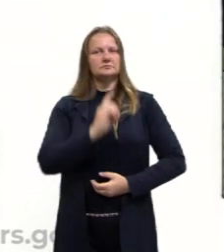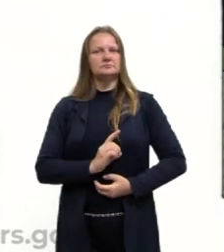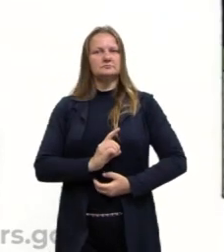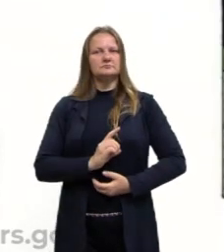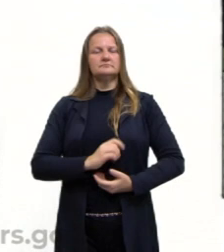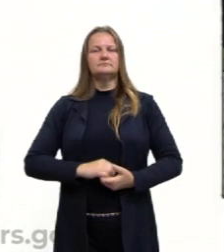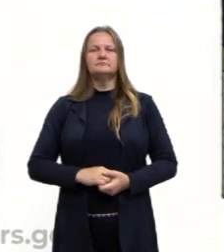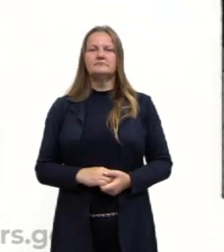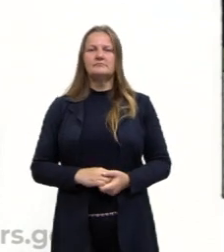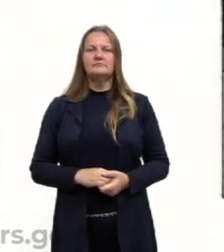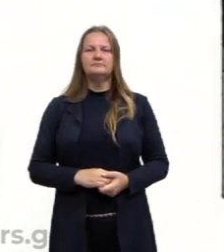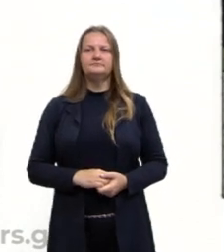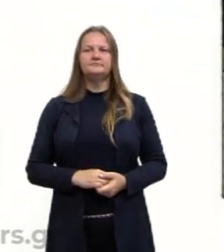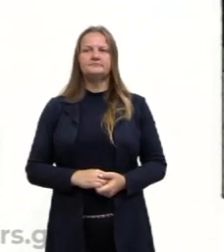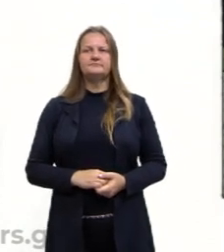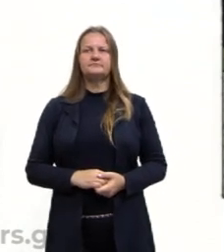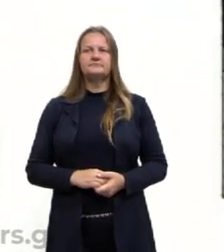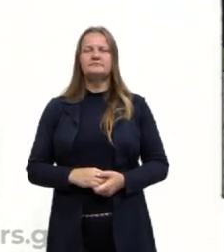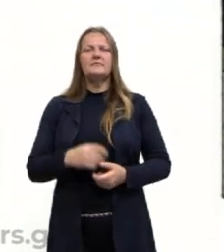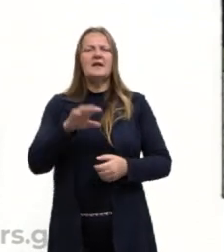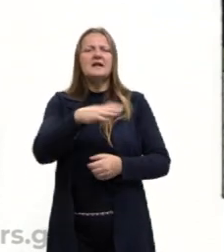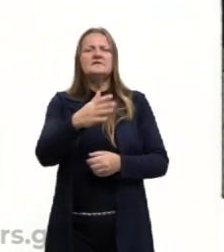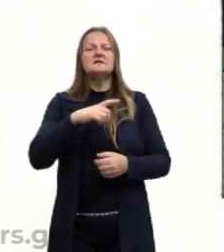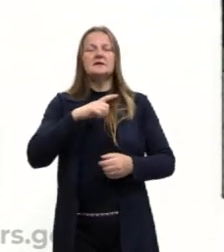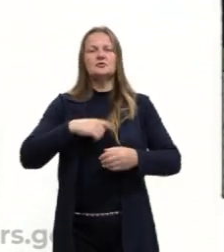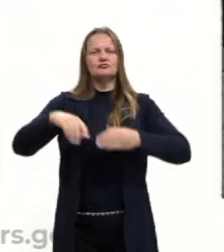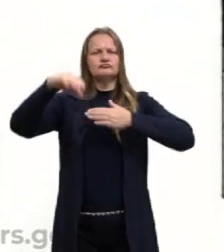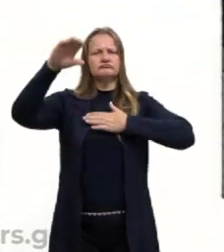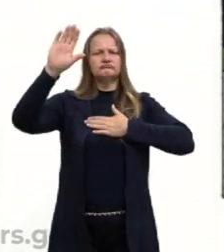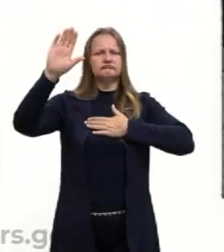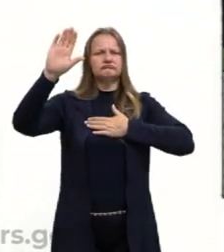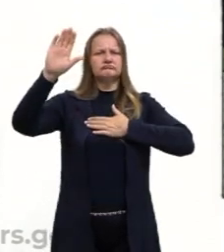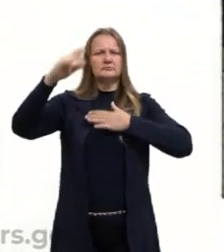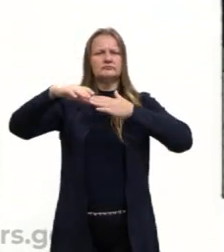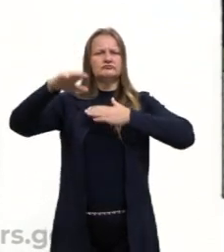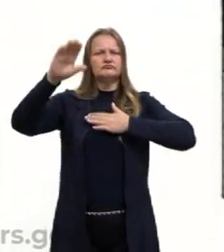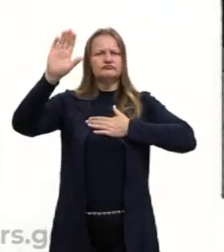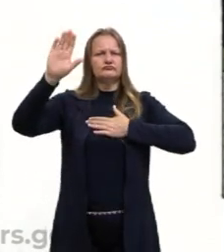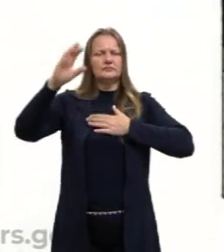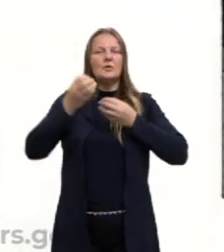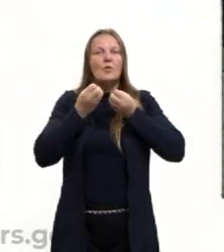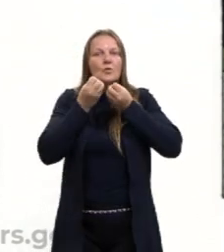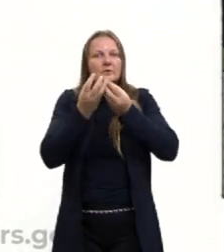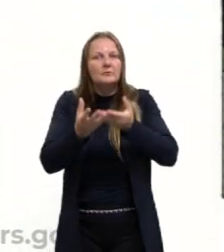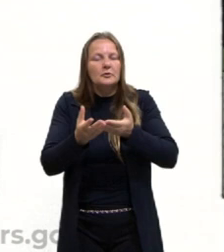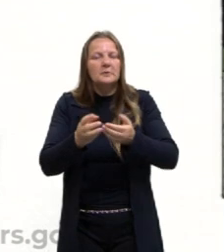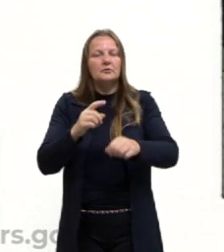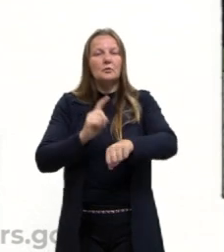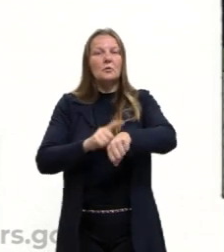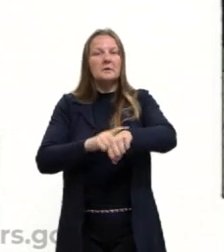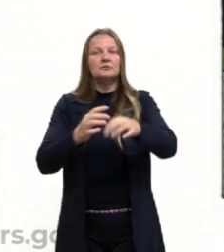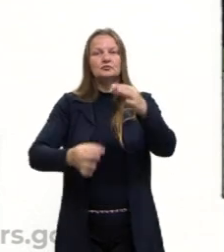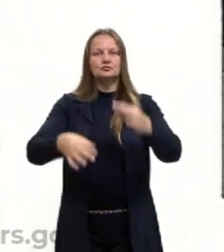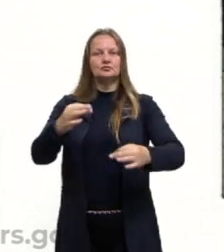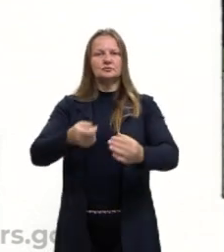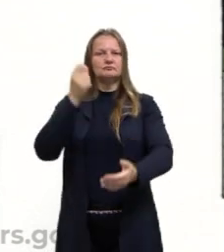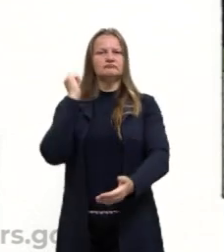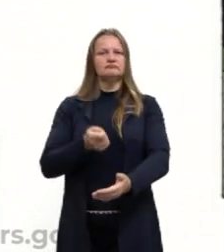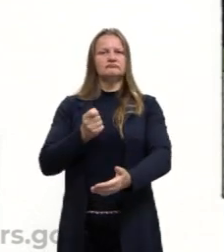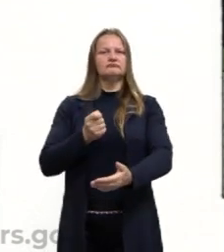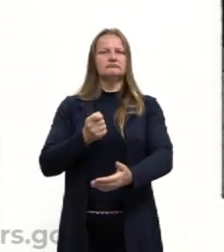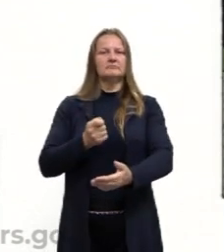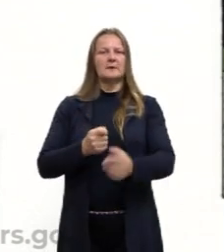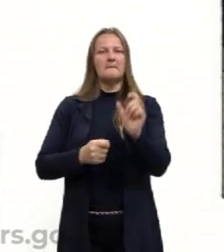pessoas o juramento feito no direito mas depoimentos ou quando o juiz profere uma sentença